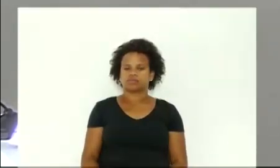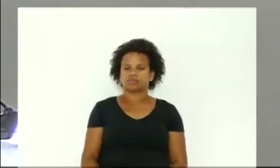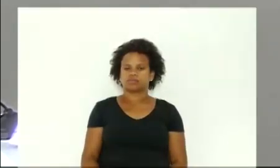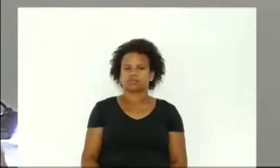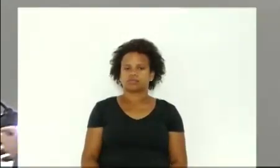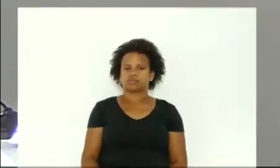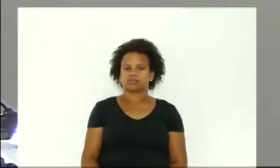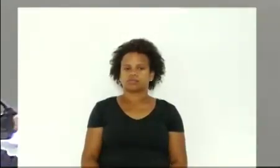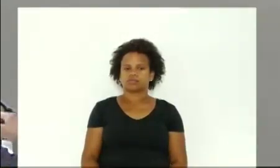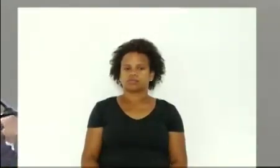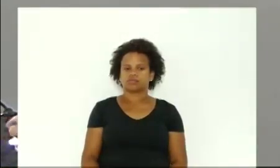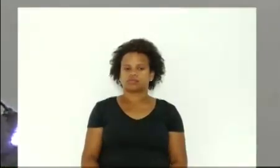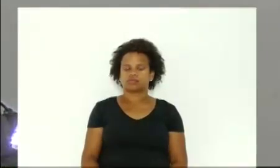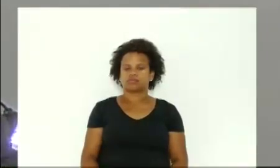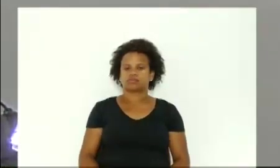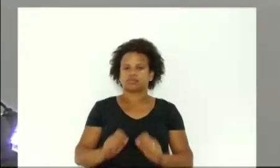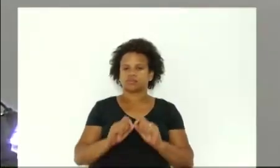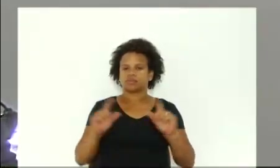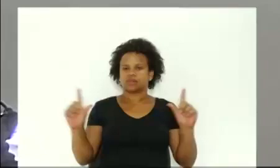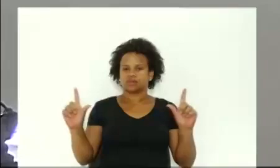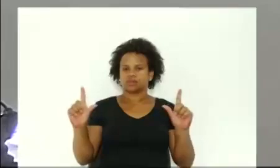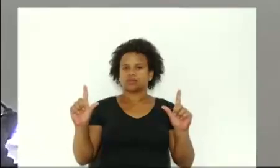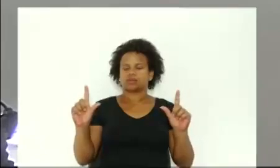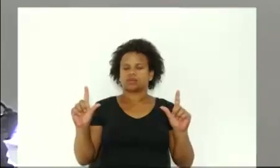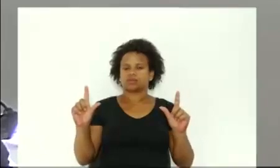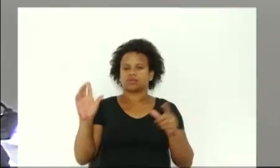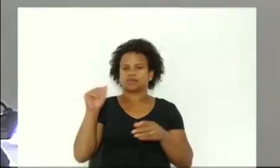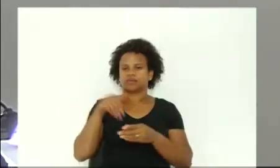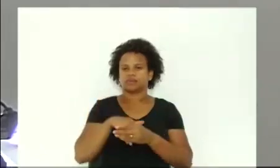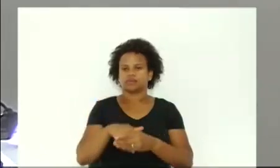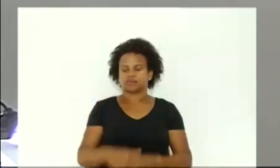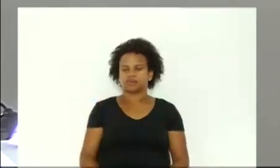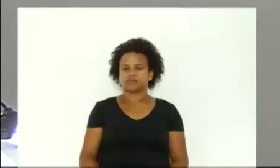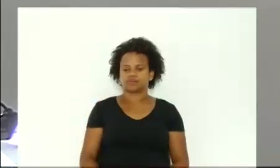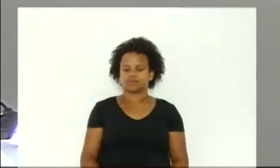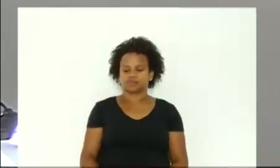Está aberto o painel para votação.